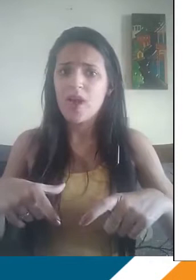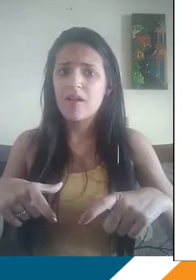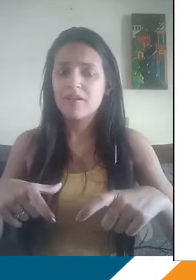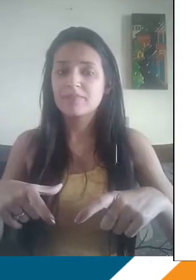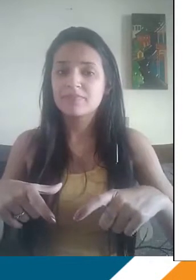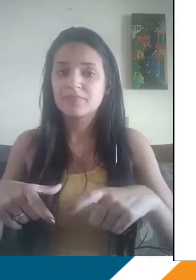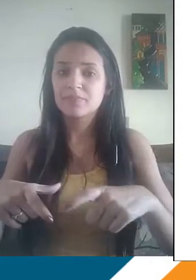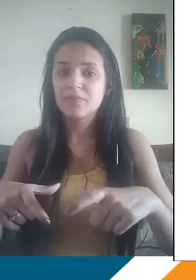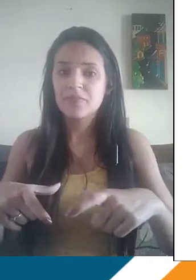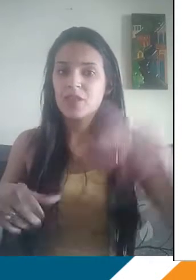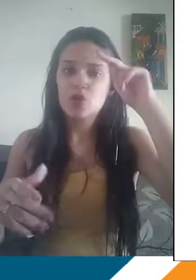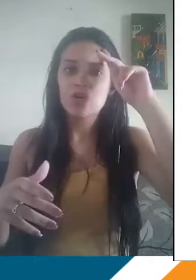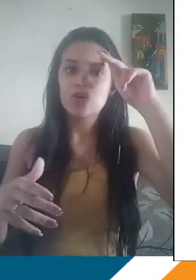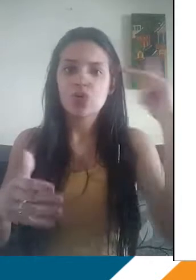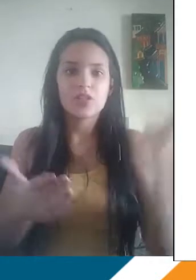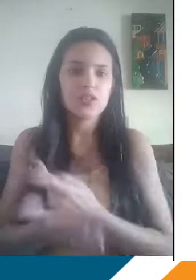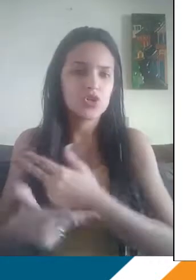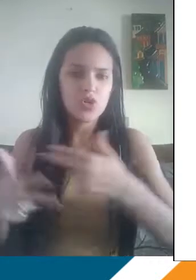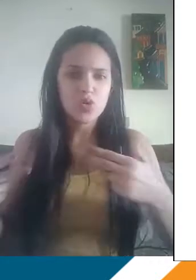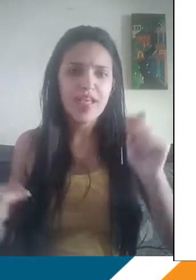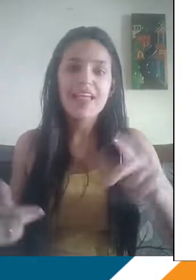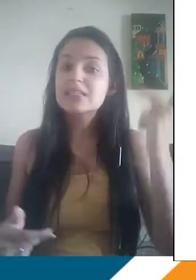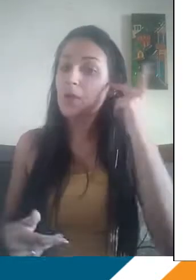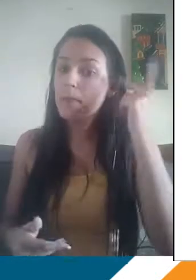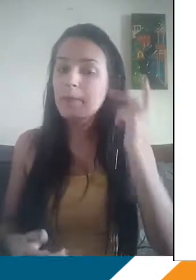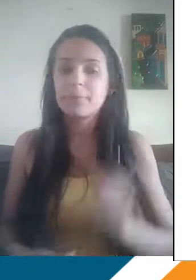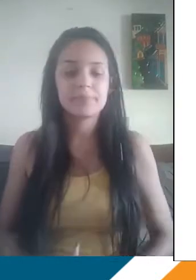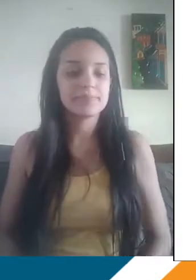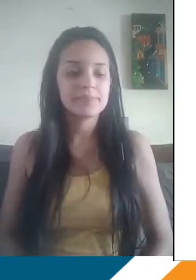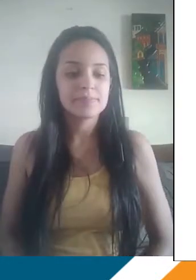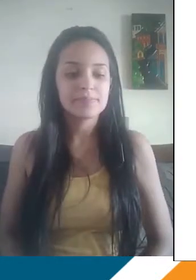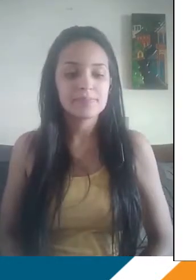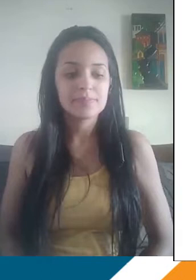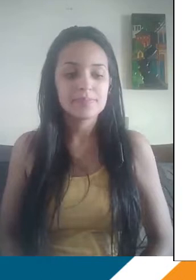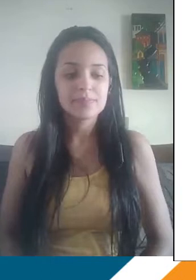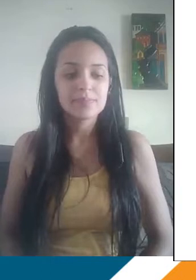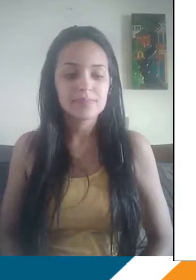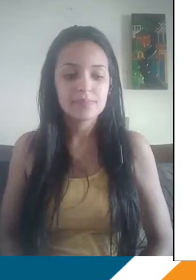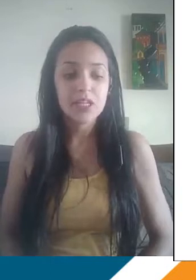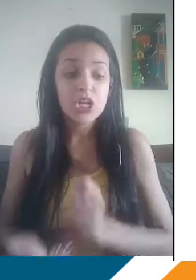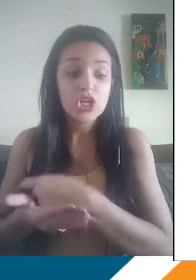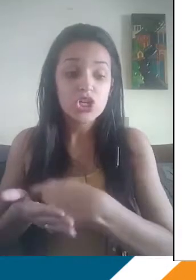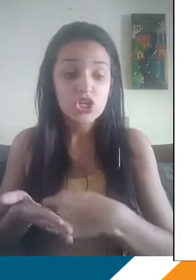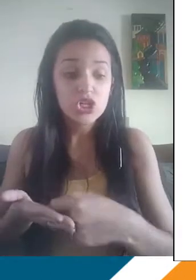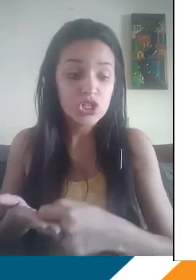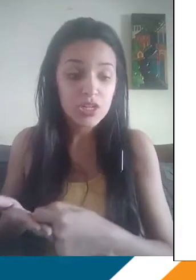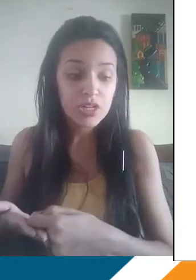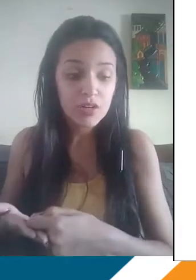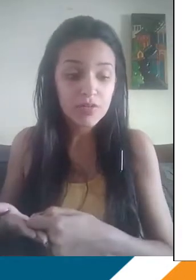de São Paulo. É de Mário de Andrade, obras importantíssimas como Pauliceia Desvairada,